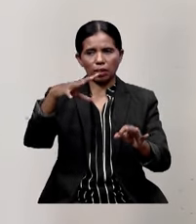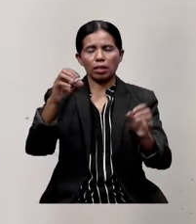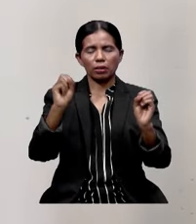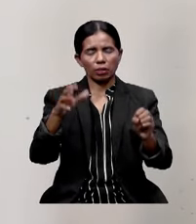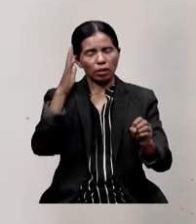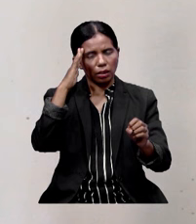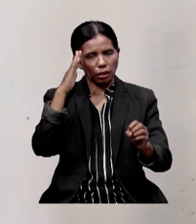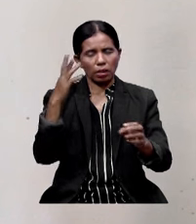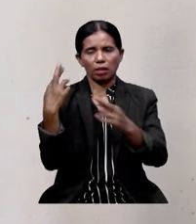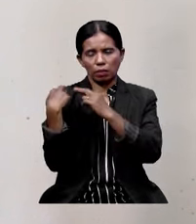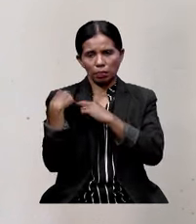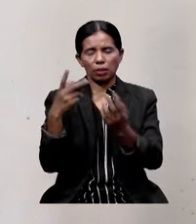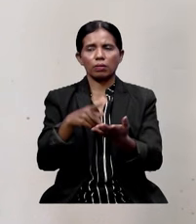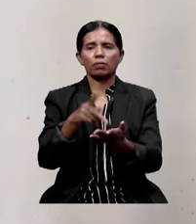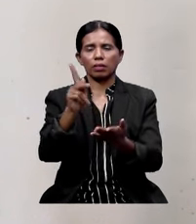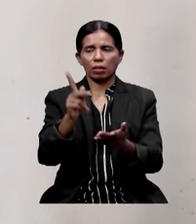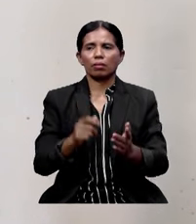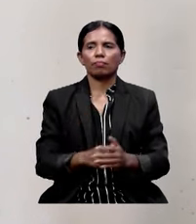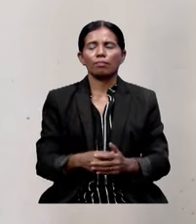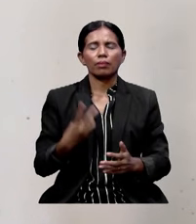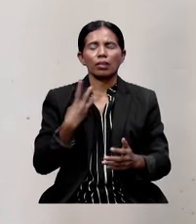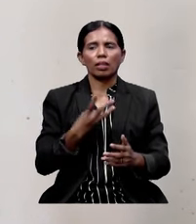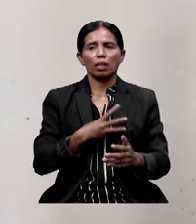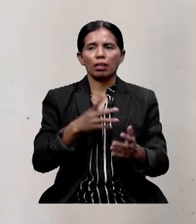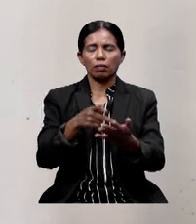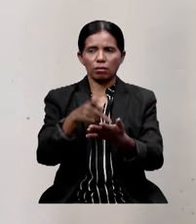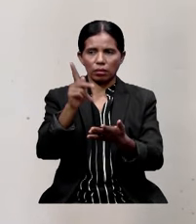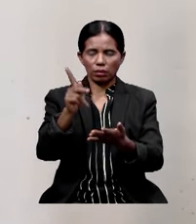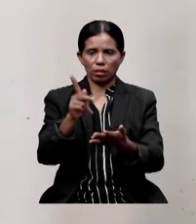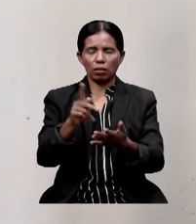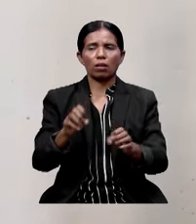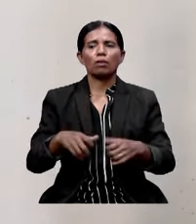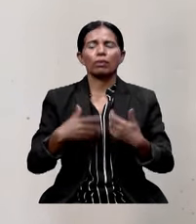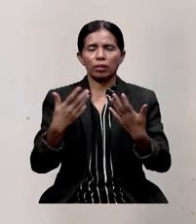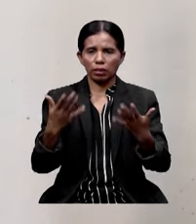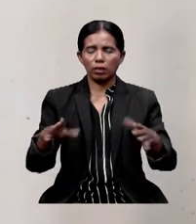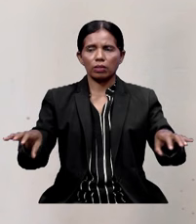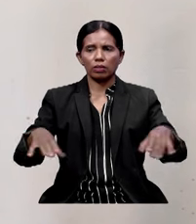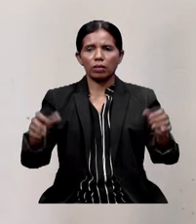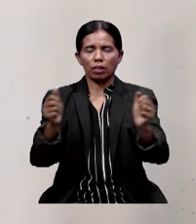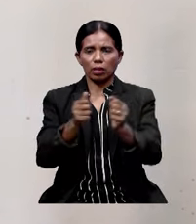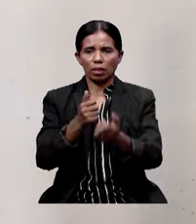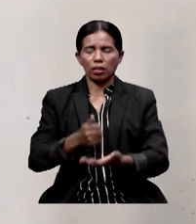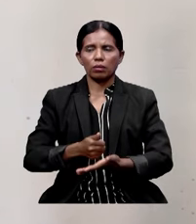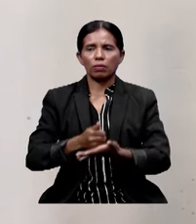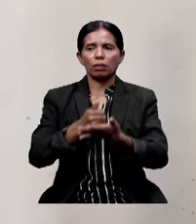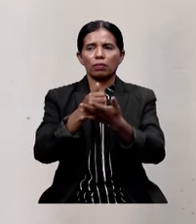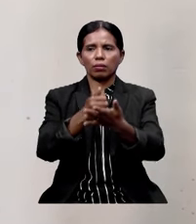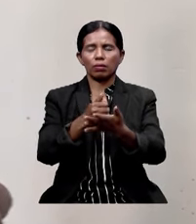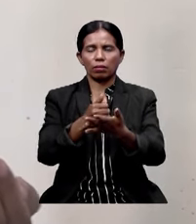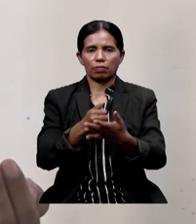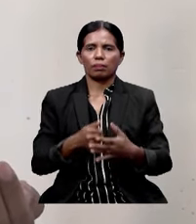selu agora ita ni nia obrigação atu o insama serviço para tulu fornece buat tirak ne